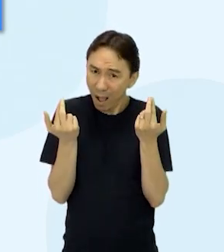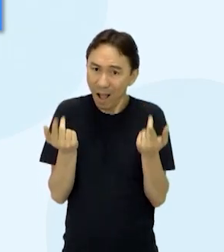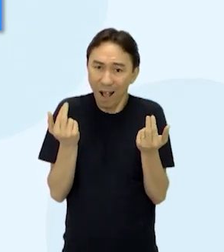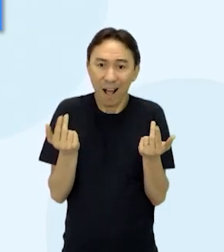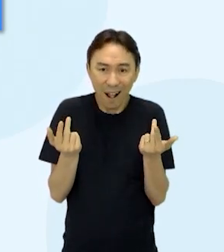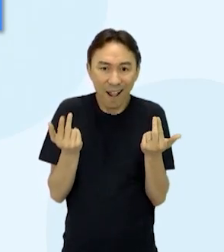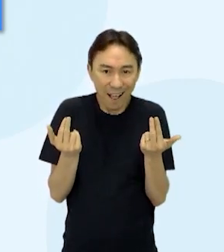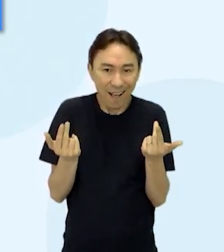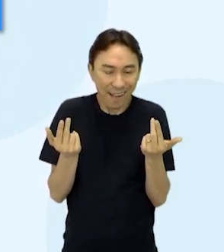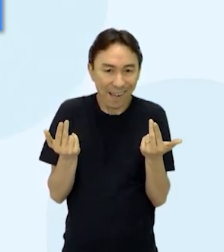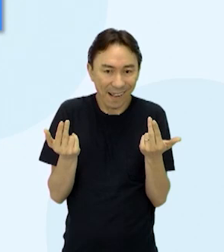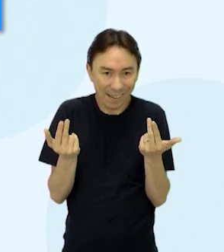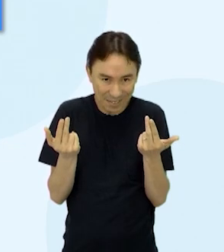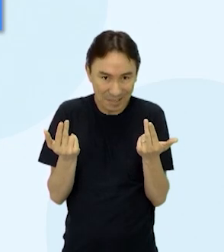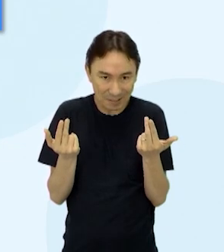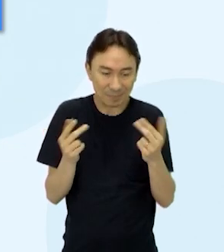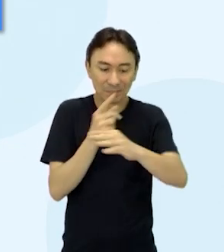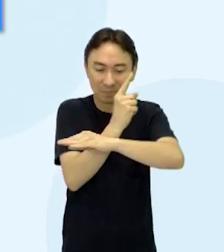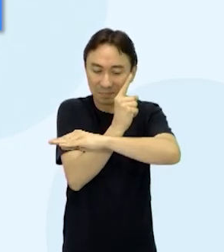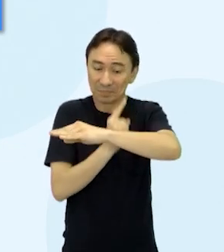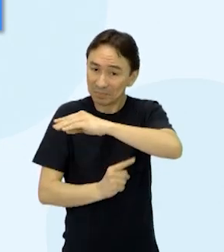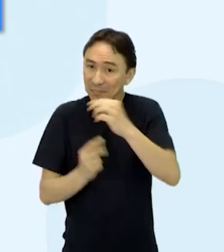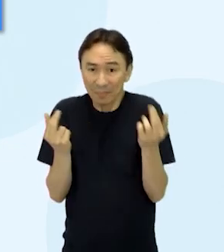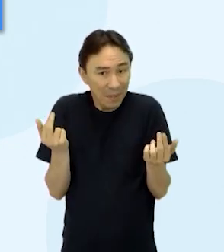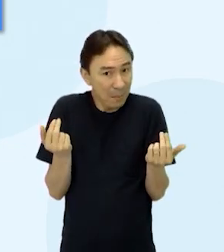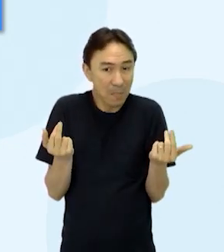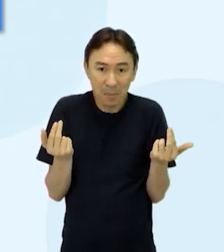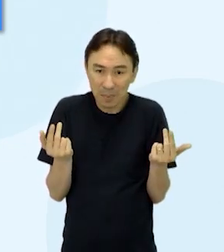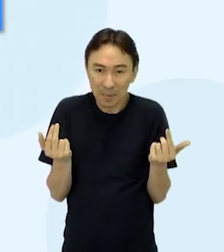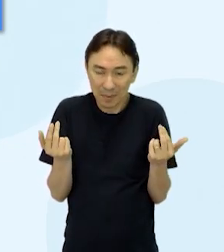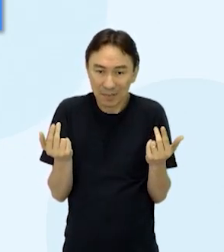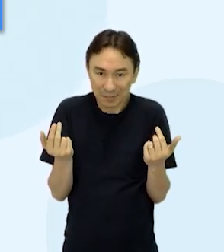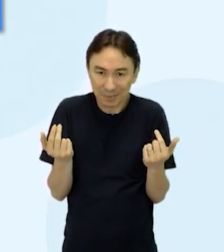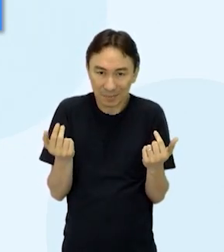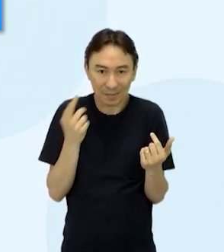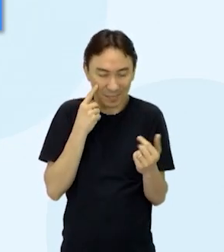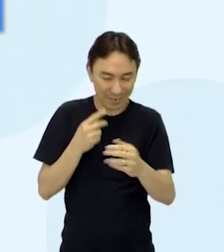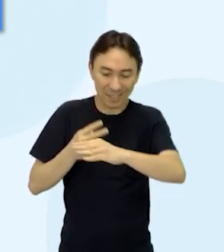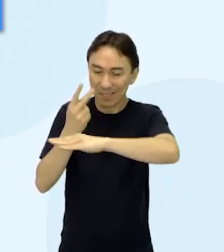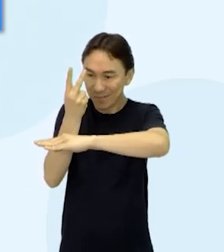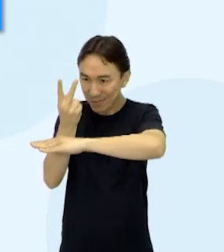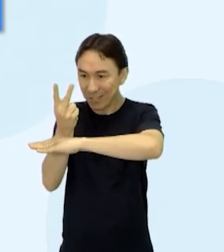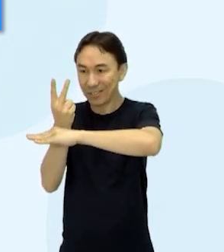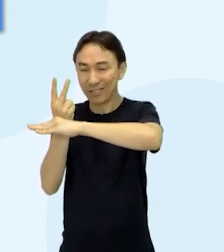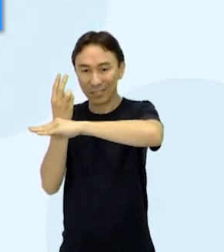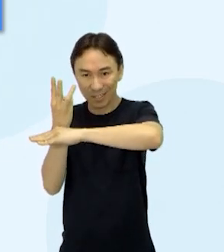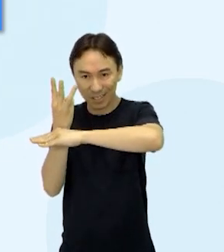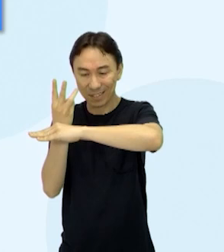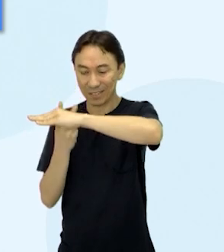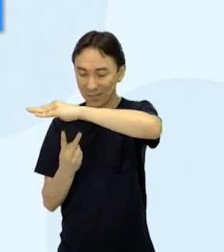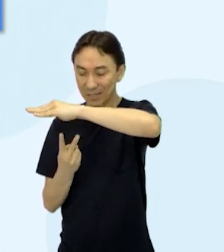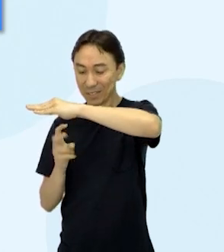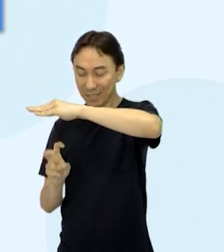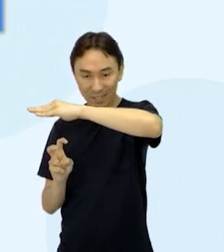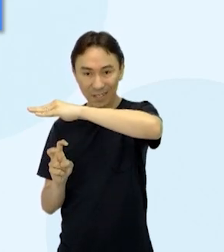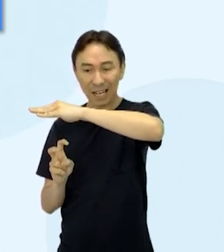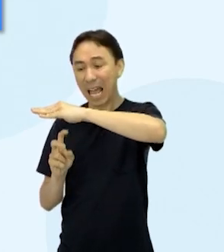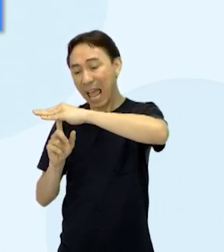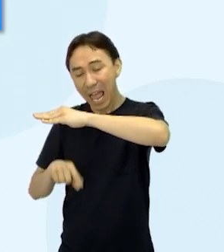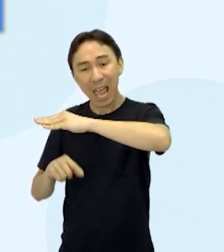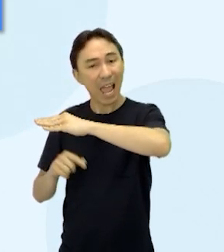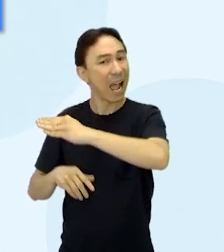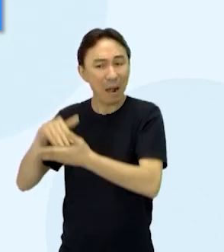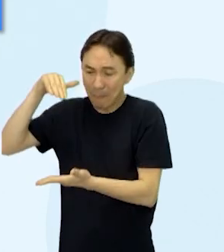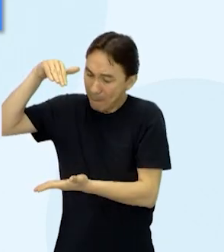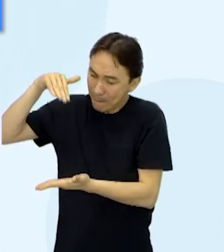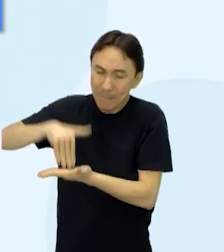de frações equivalentes. A diferença é que a última, 23,25 avos, é a forma